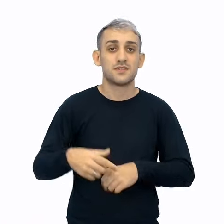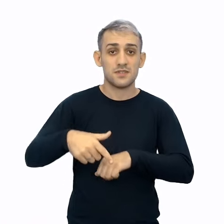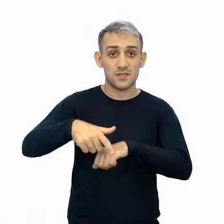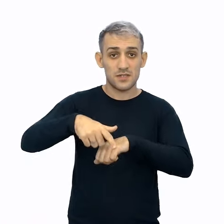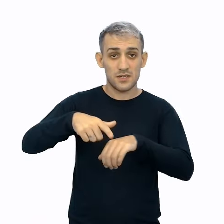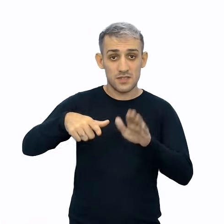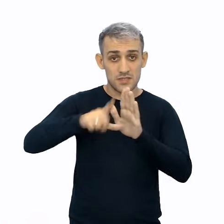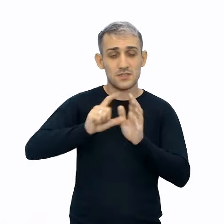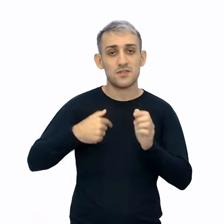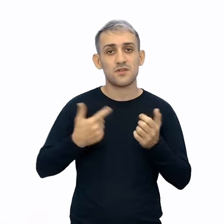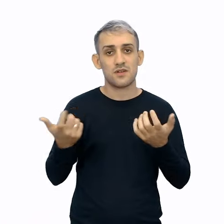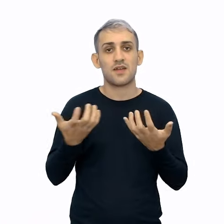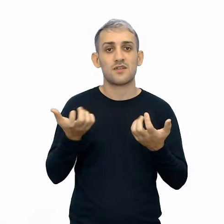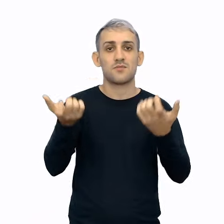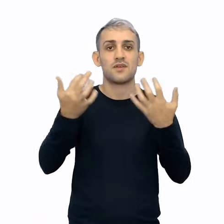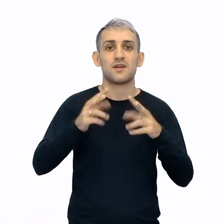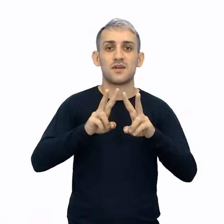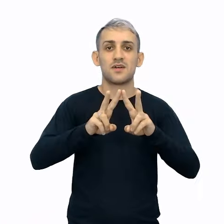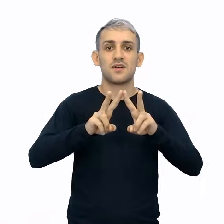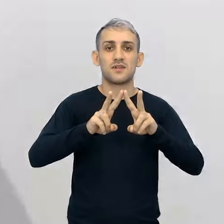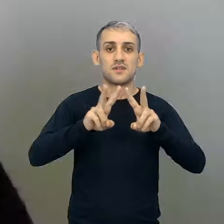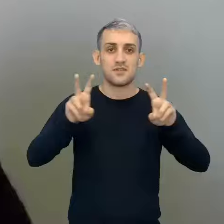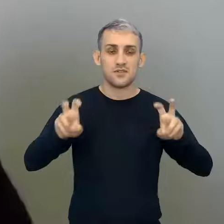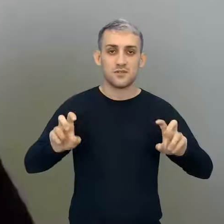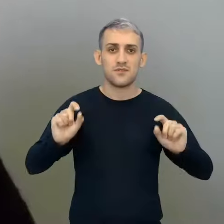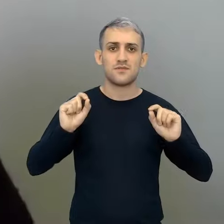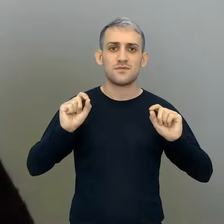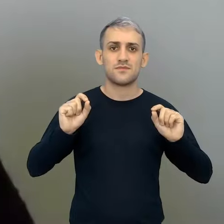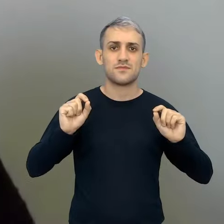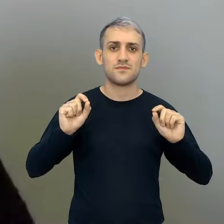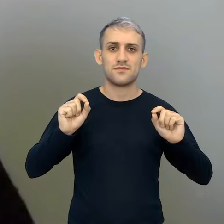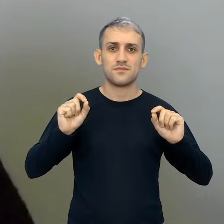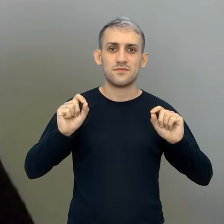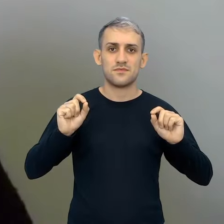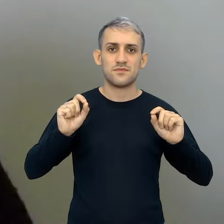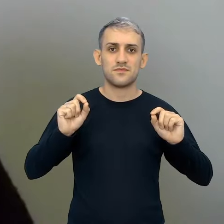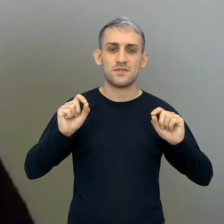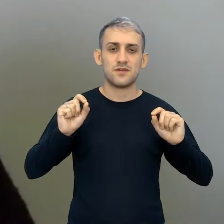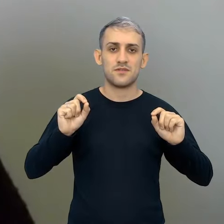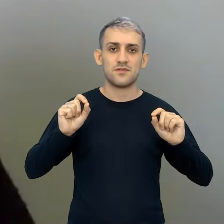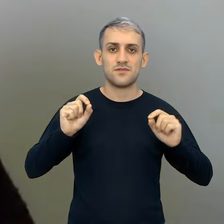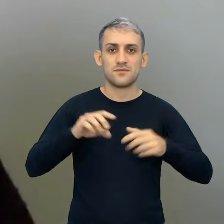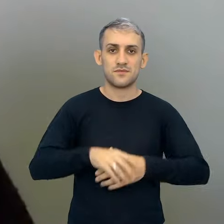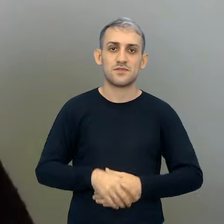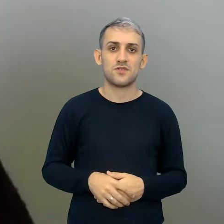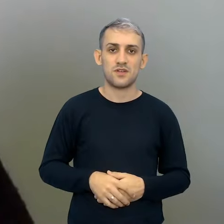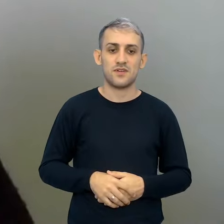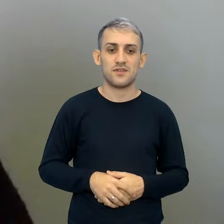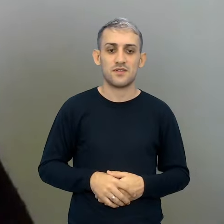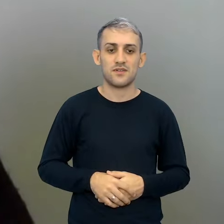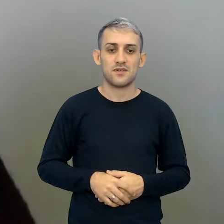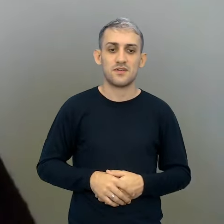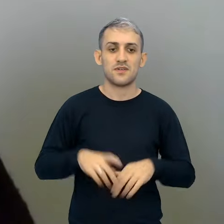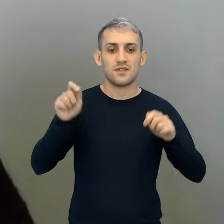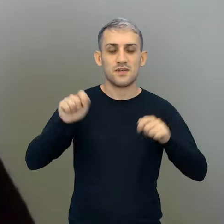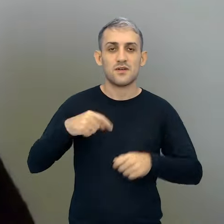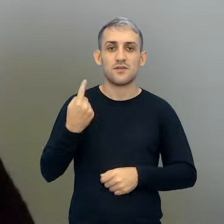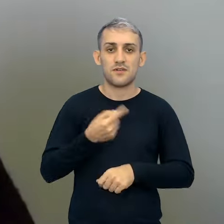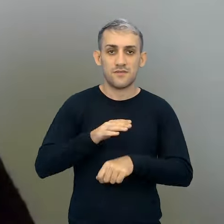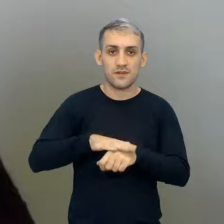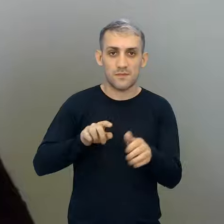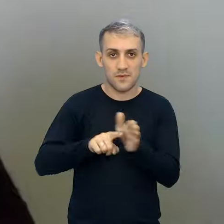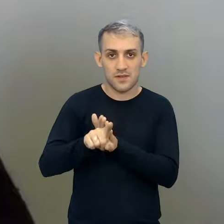essa importância dessa questão do modelo revisional como você disse Elisângela ele serve também para coletas